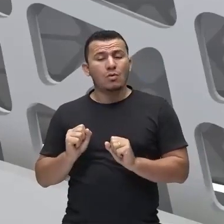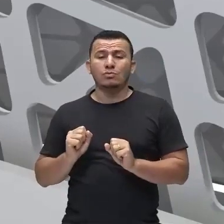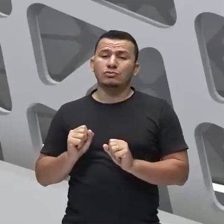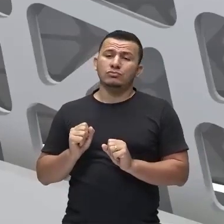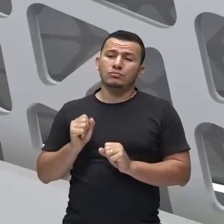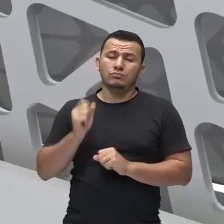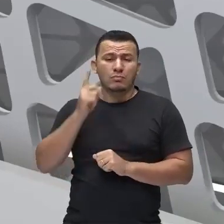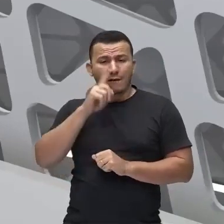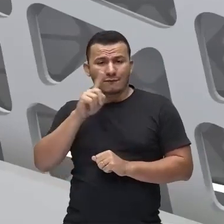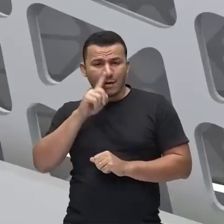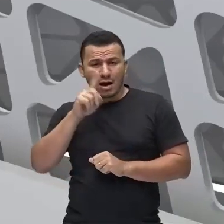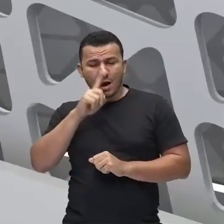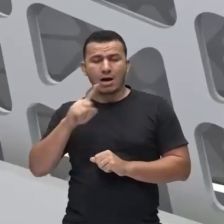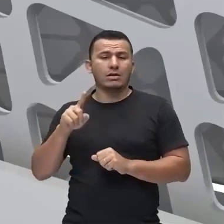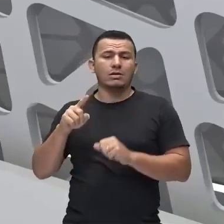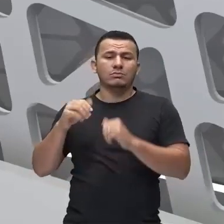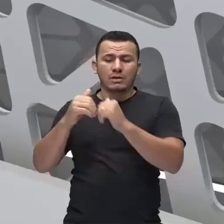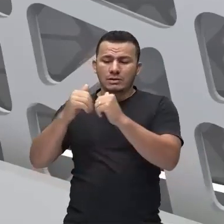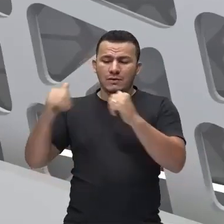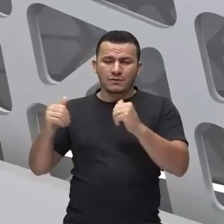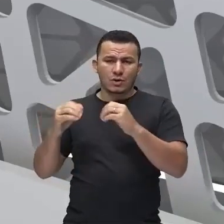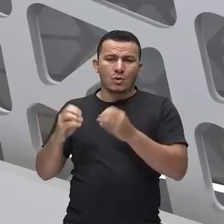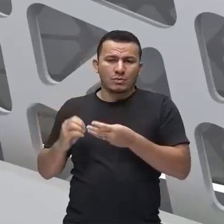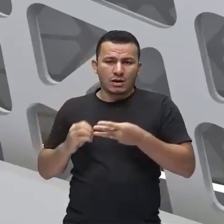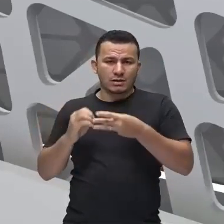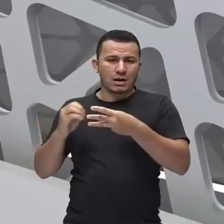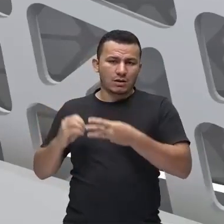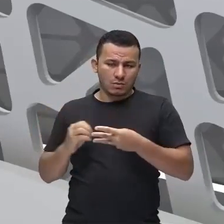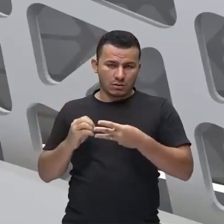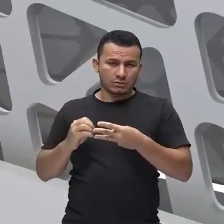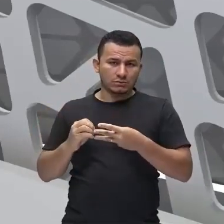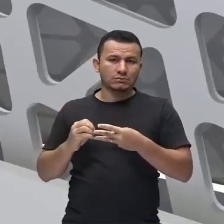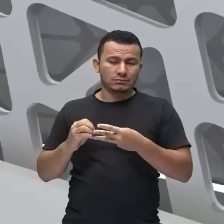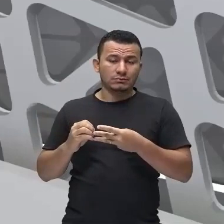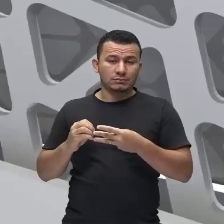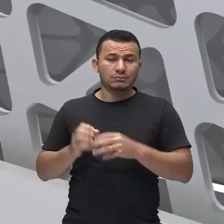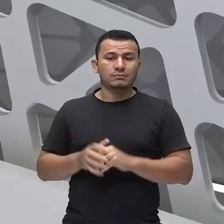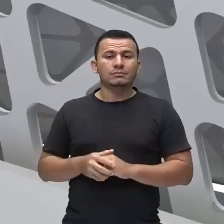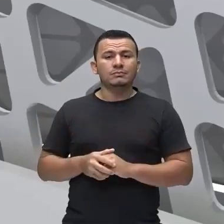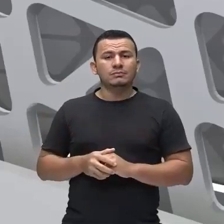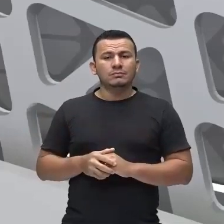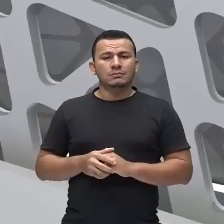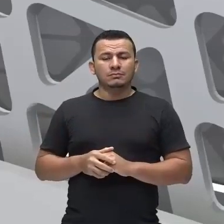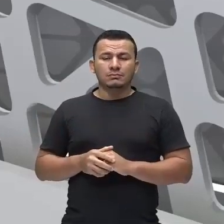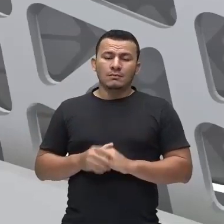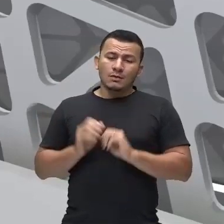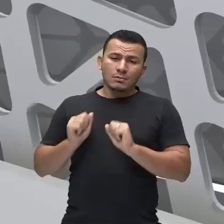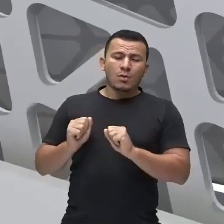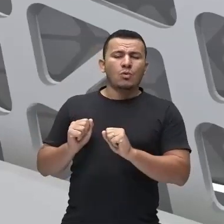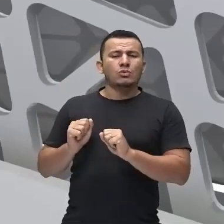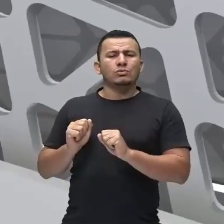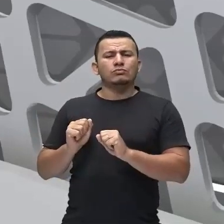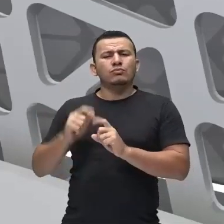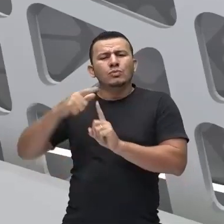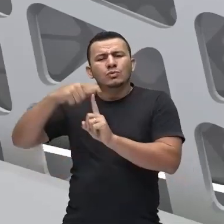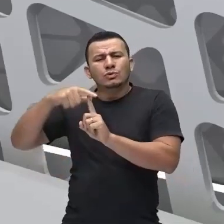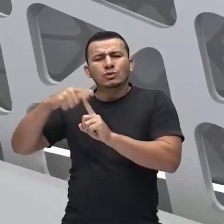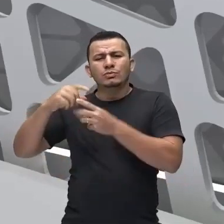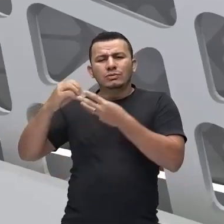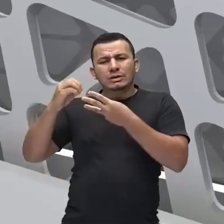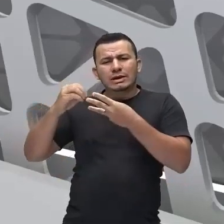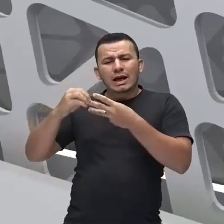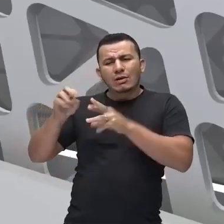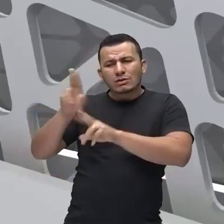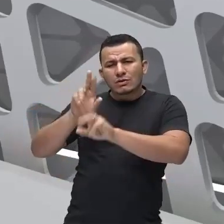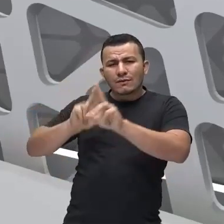nesse processo de divisão dessas células aí. E acontece que por algum tipo de célula,